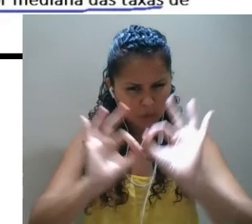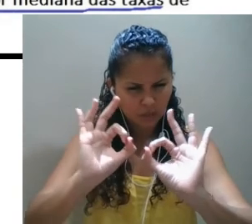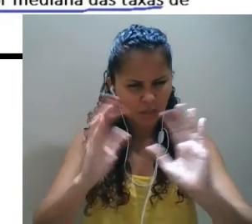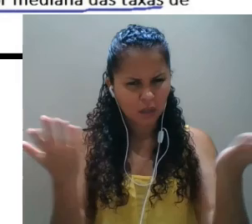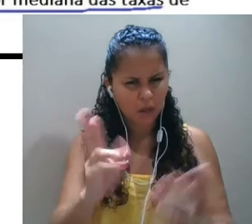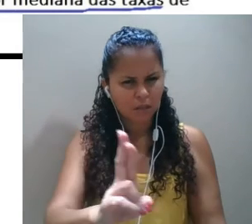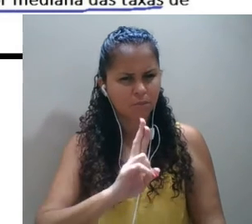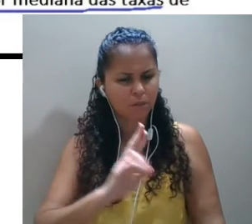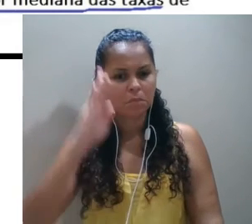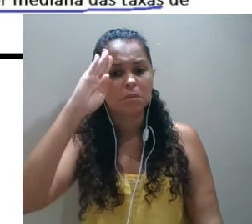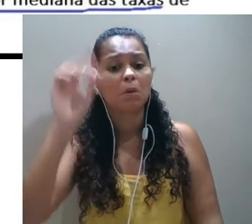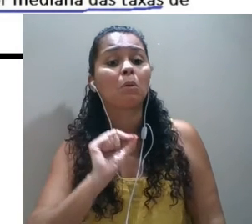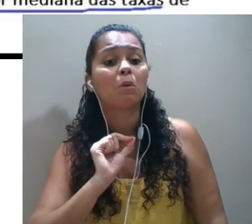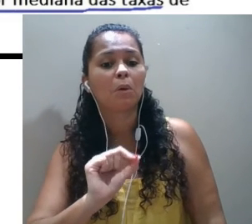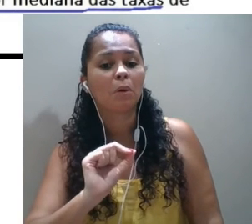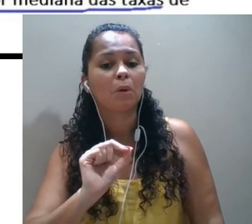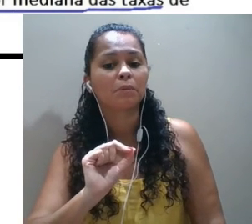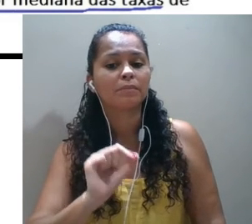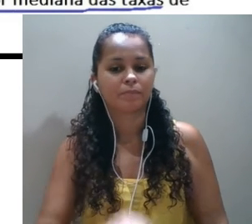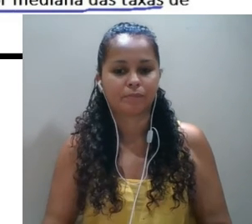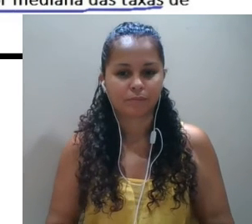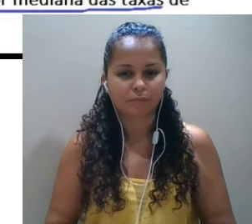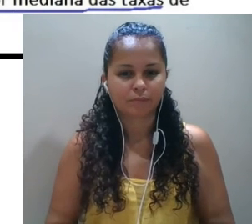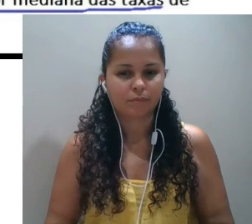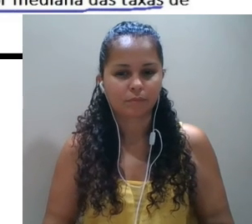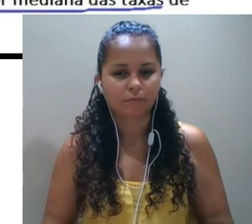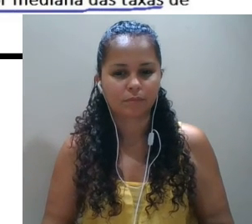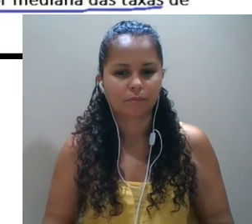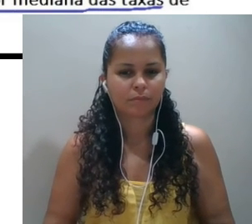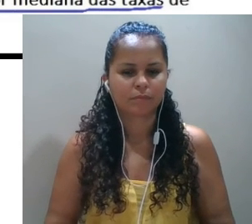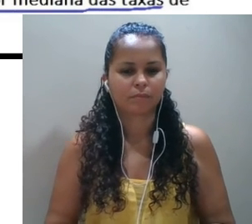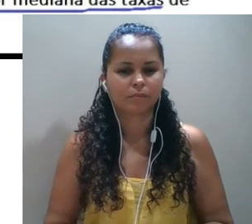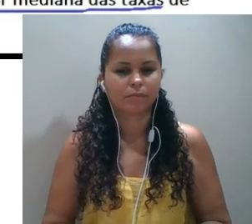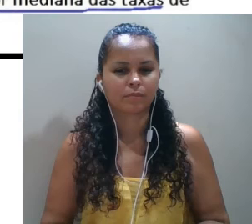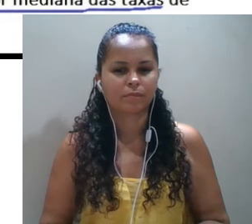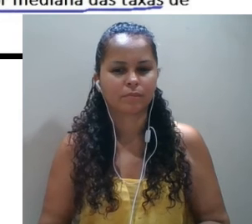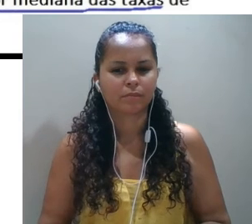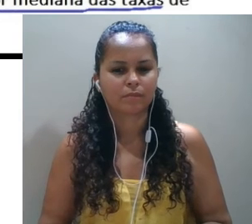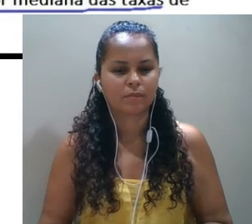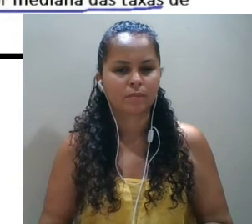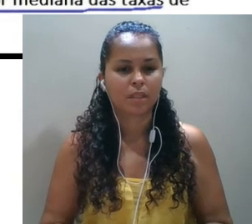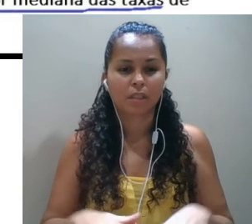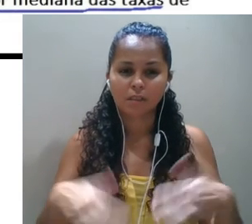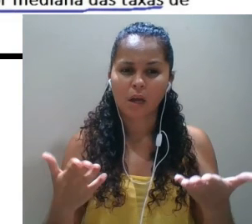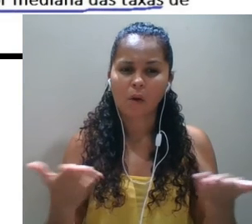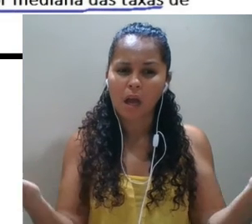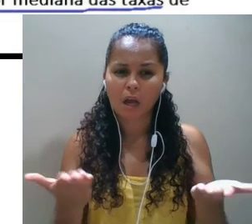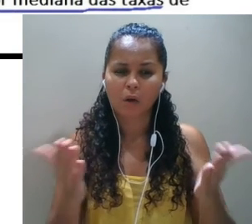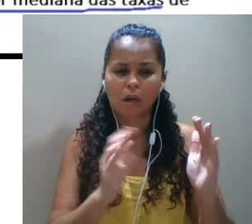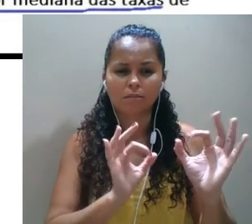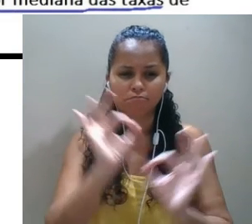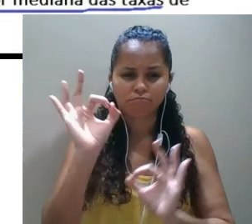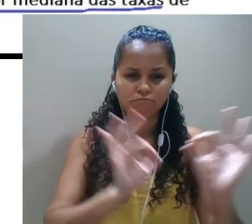termo central. Dá uma olhadinha. Então, 10,5, 11,6 e 12,5, eu disse então já na ordem,